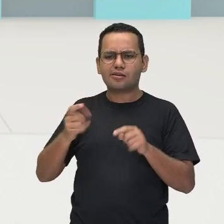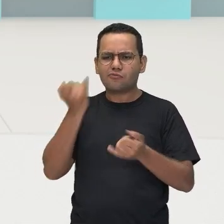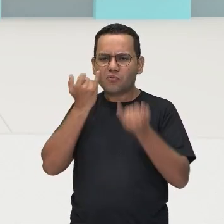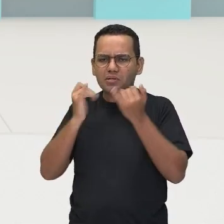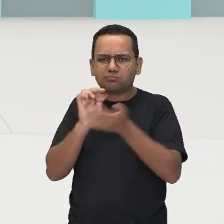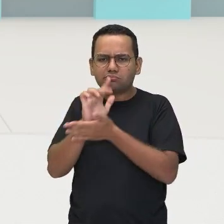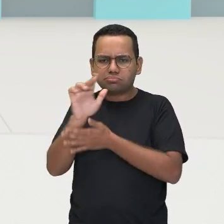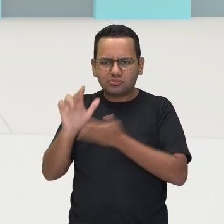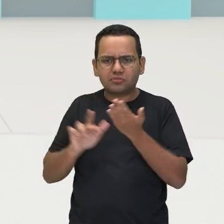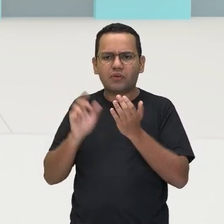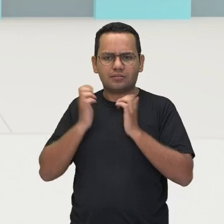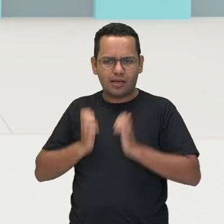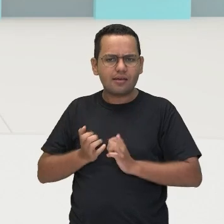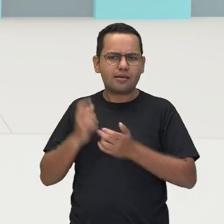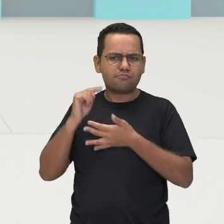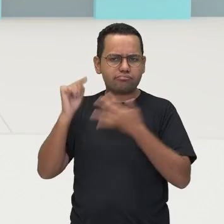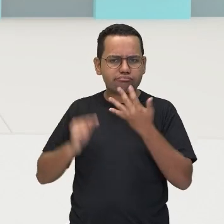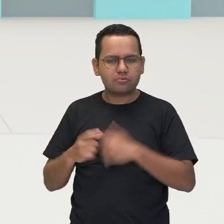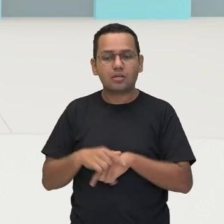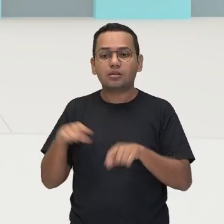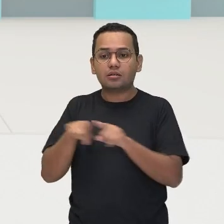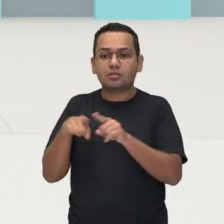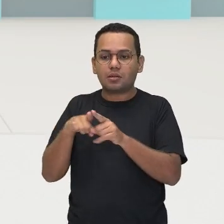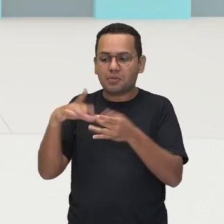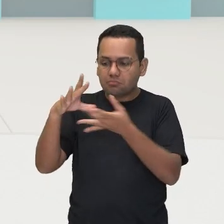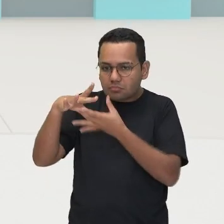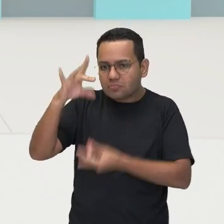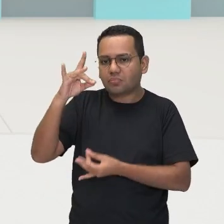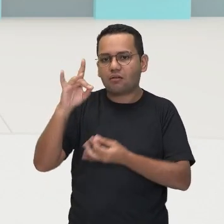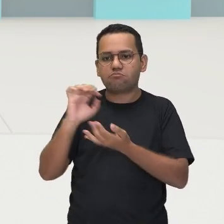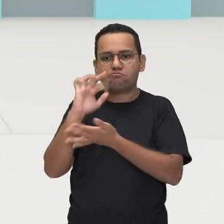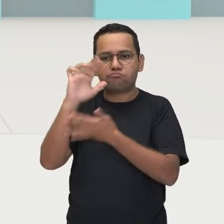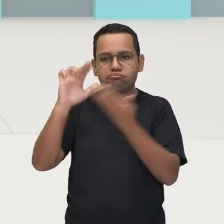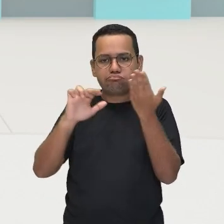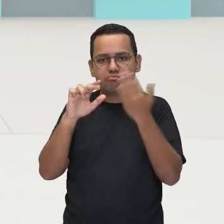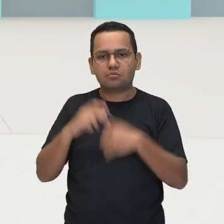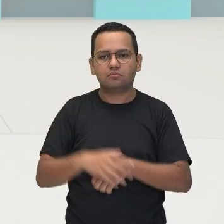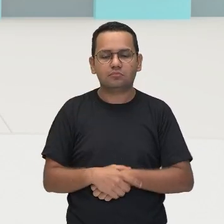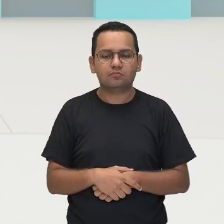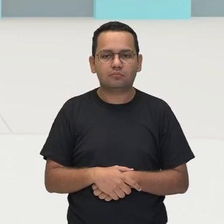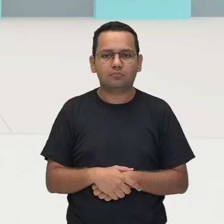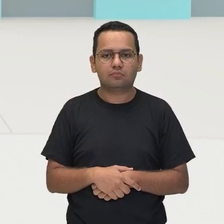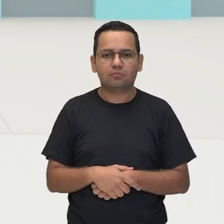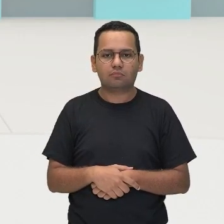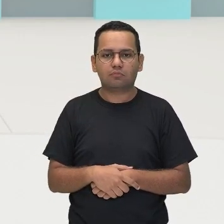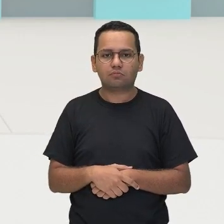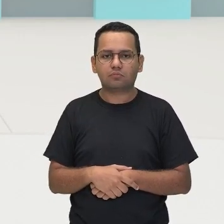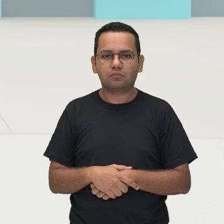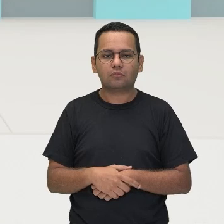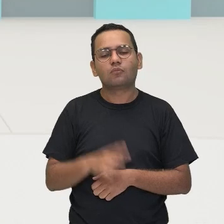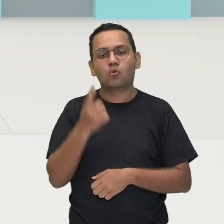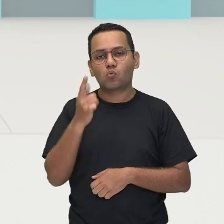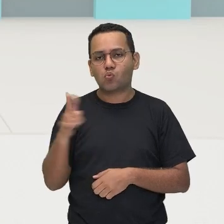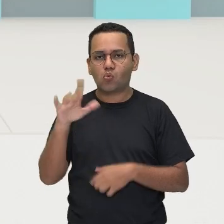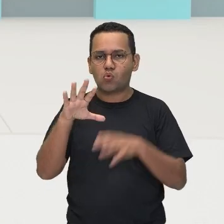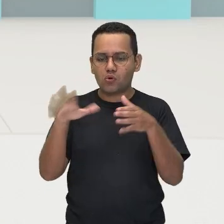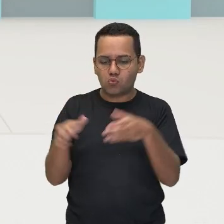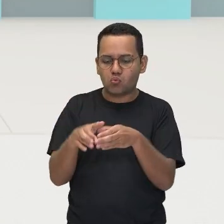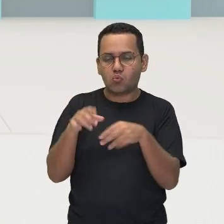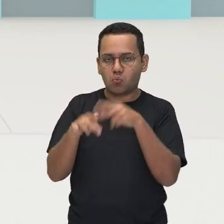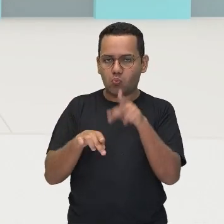a a questões espirituais com divindades né e tamb também numa outra civilização Que nós